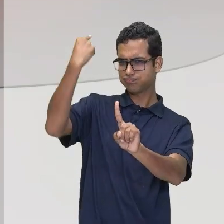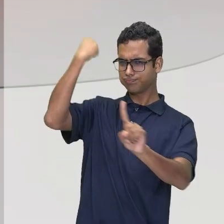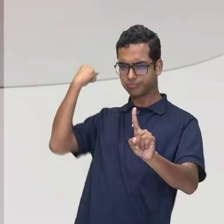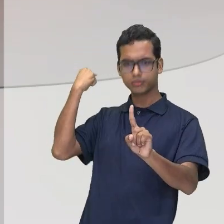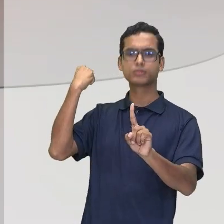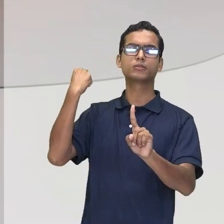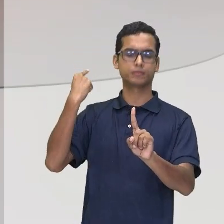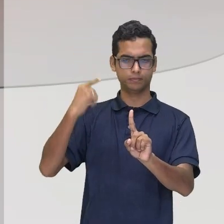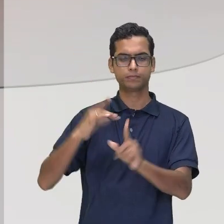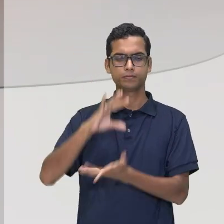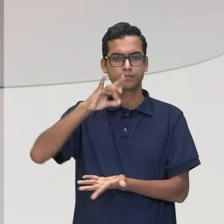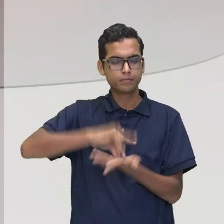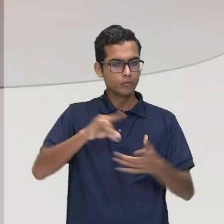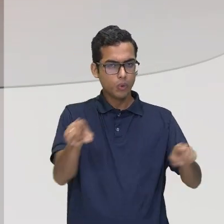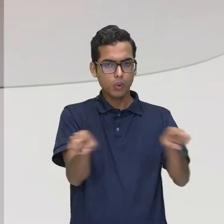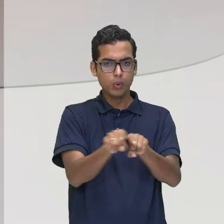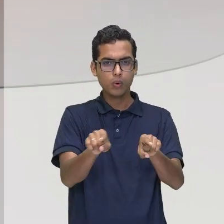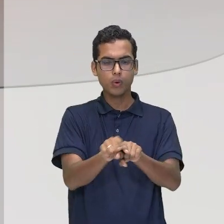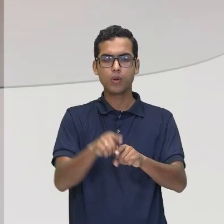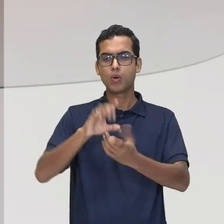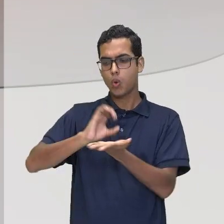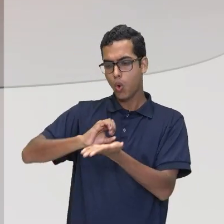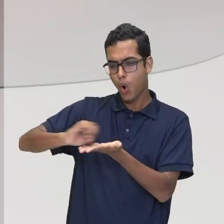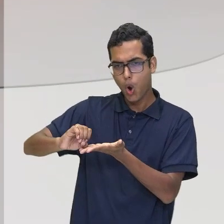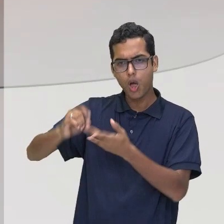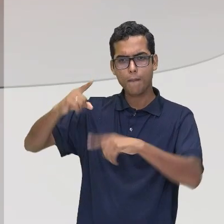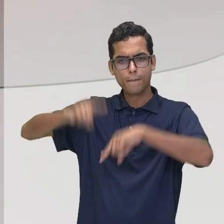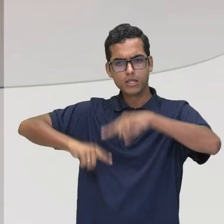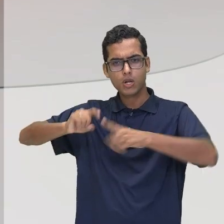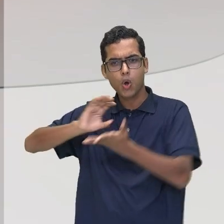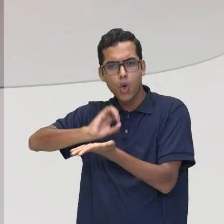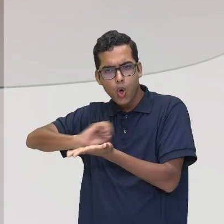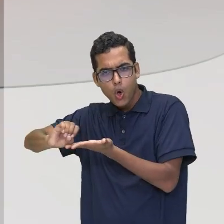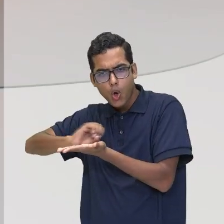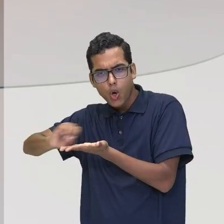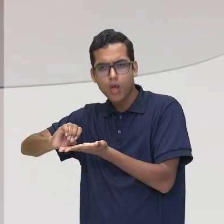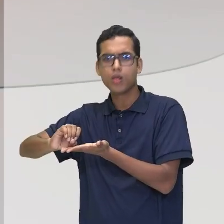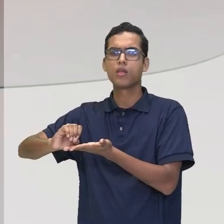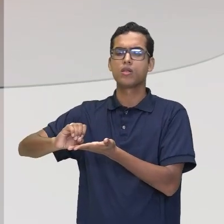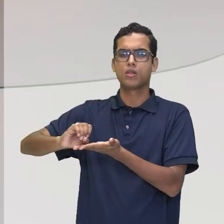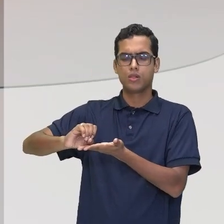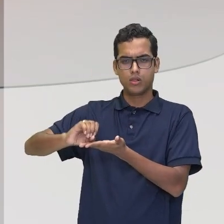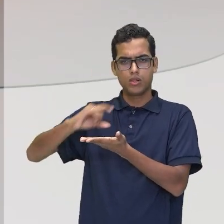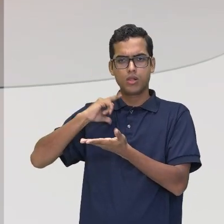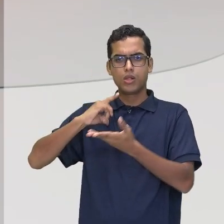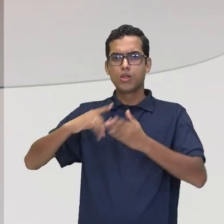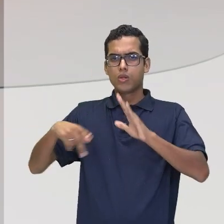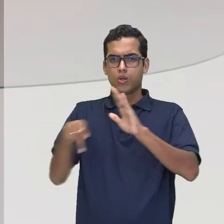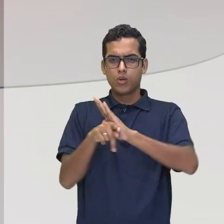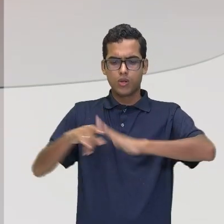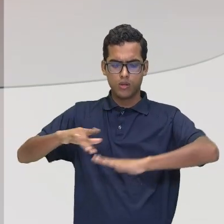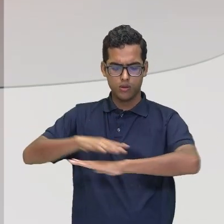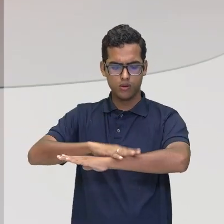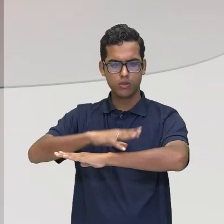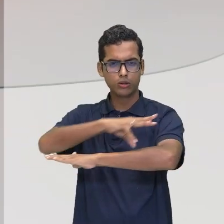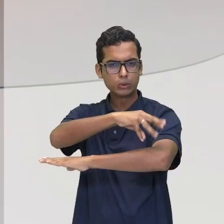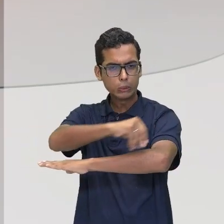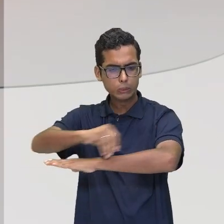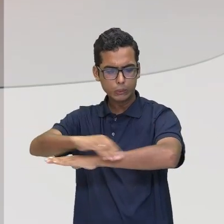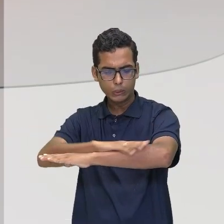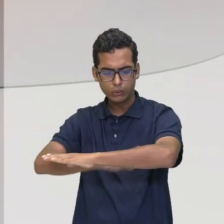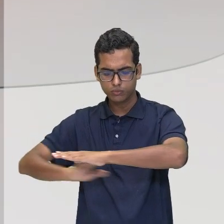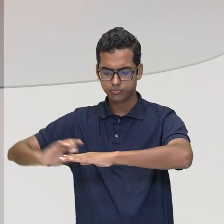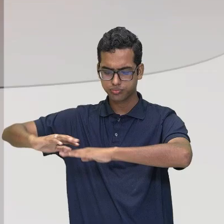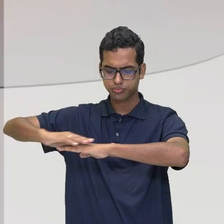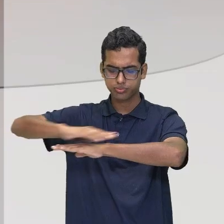acontece? O resto, né, dessa matéria orgânica foi sendo soterrado, né, nas profundezas